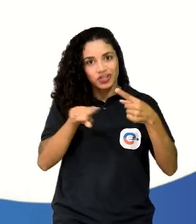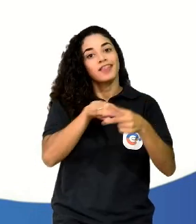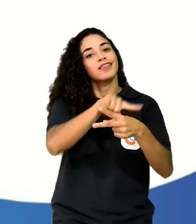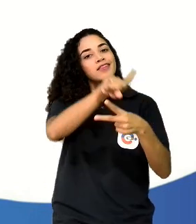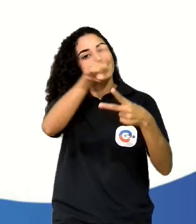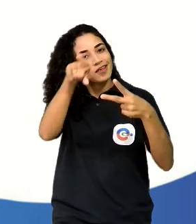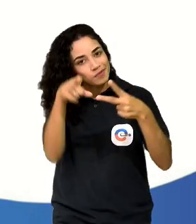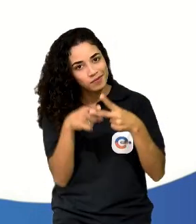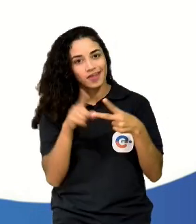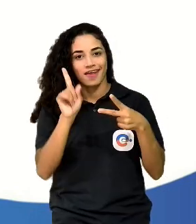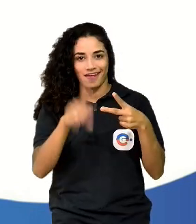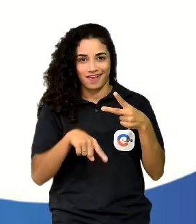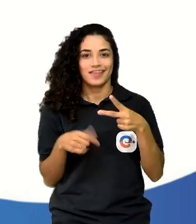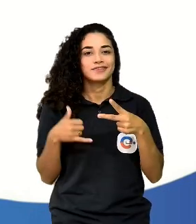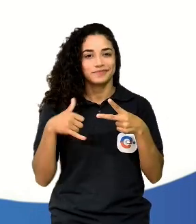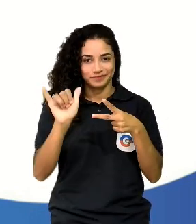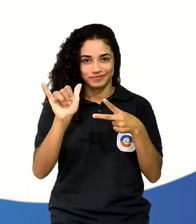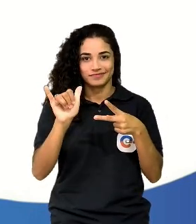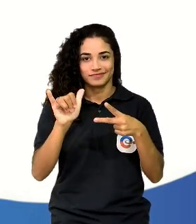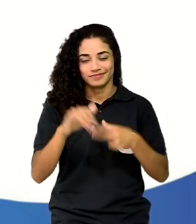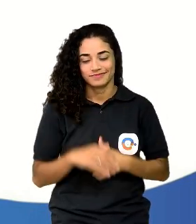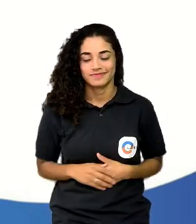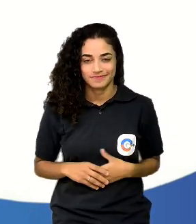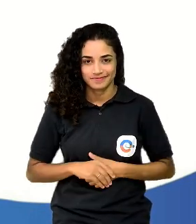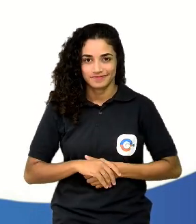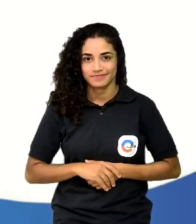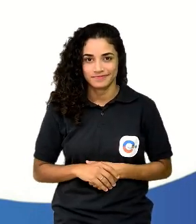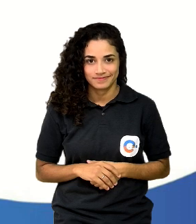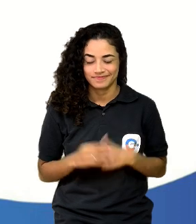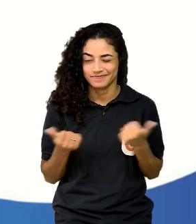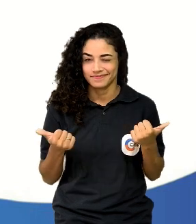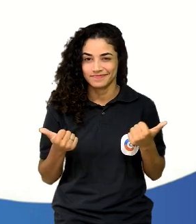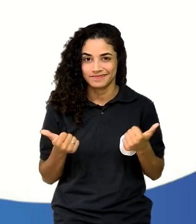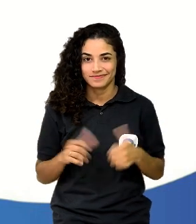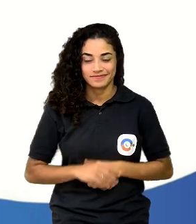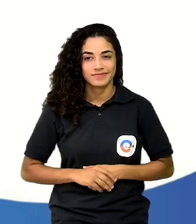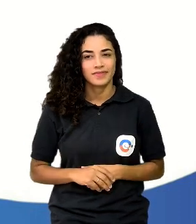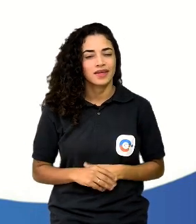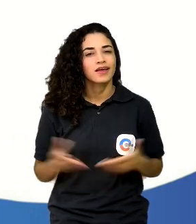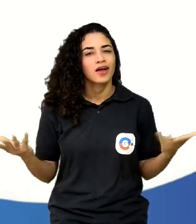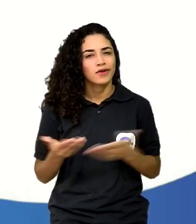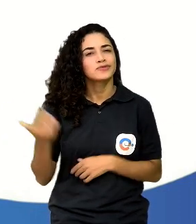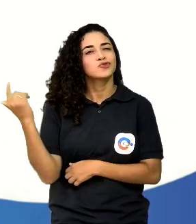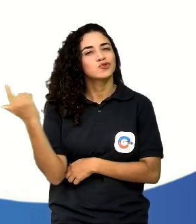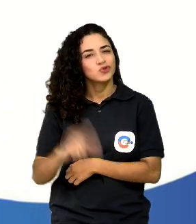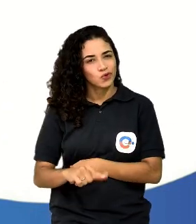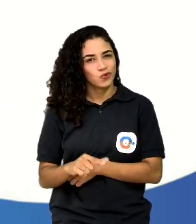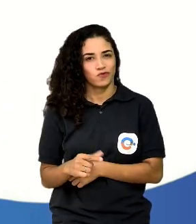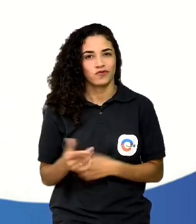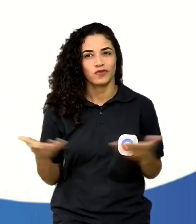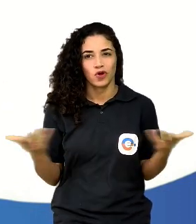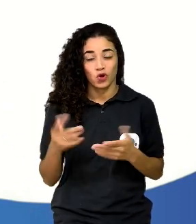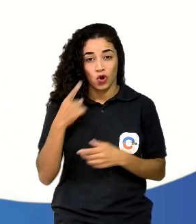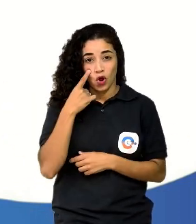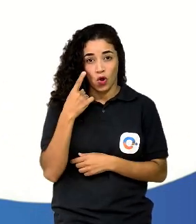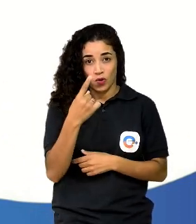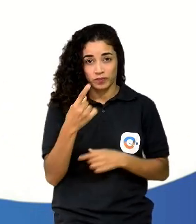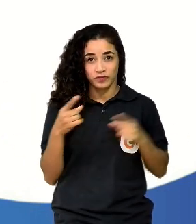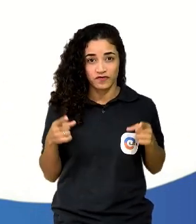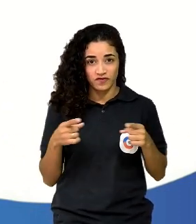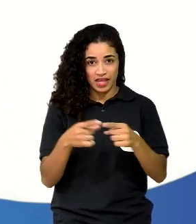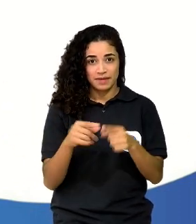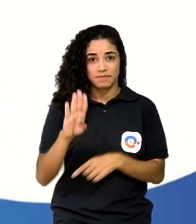e depois a posição no eixo Y. Beleza? Vamos fazer a mesma coisa agora no vértice